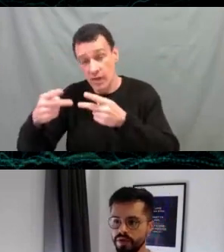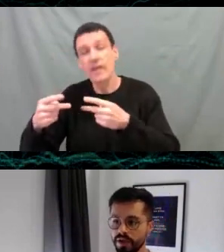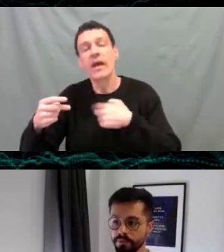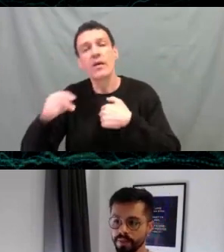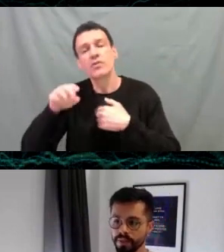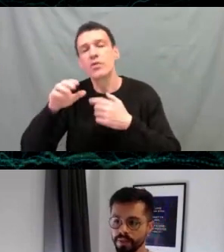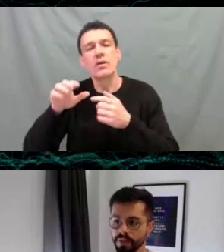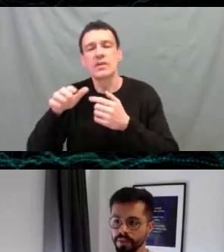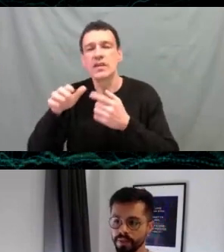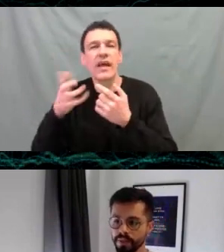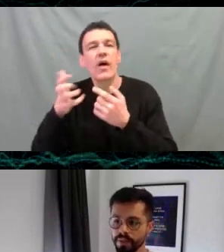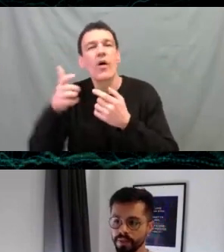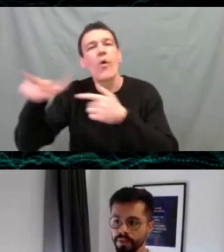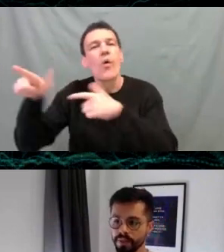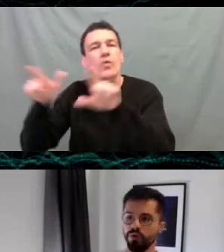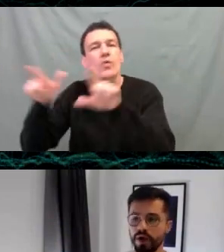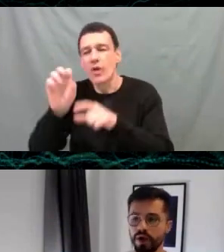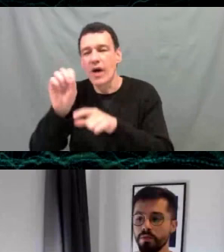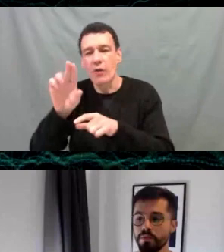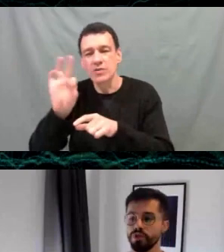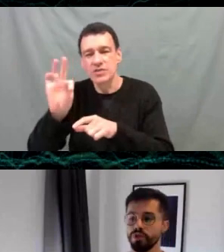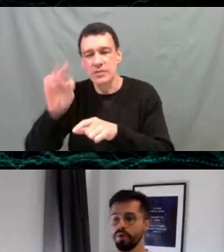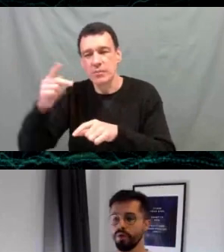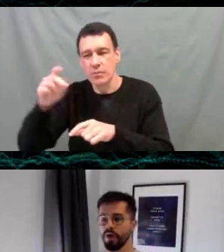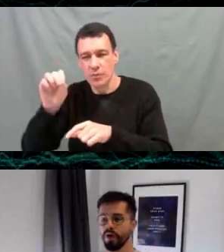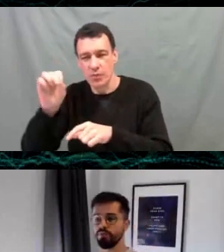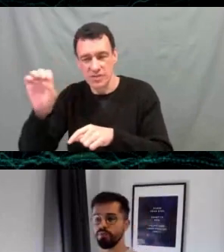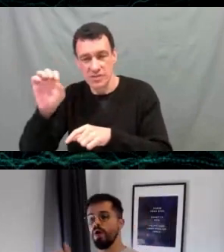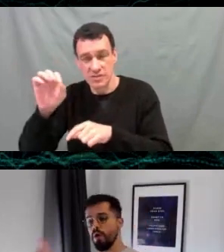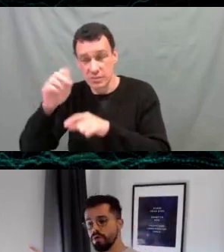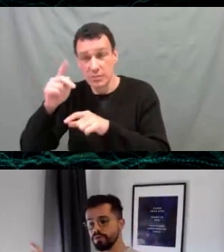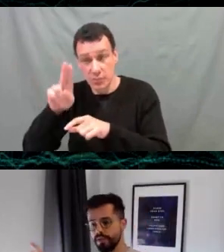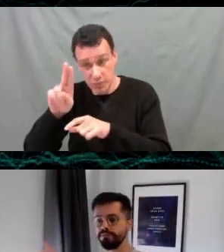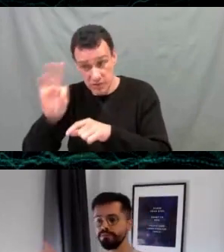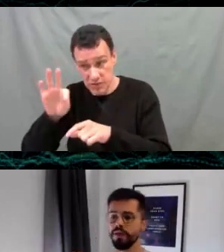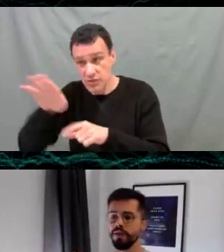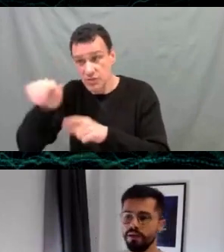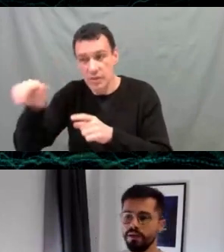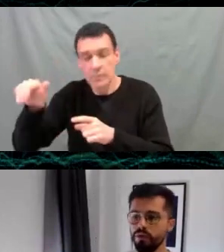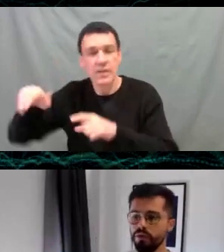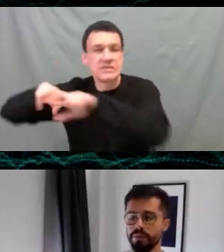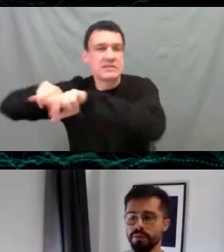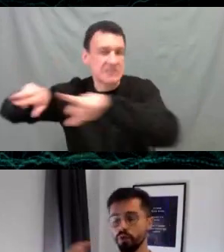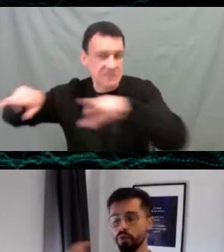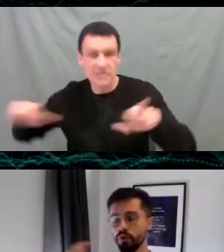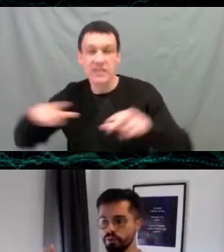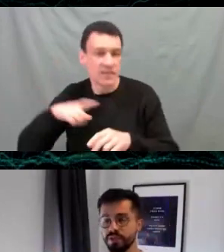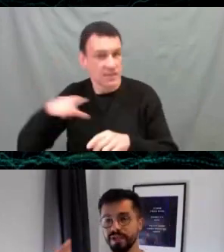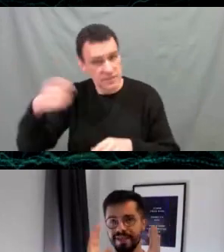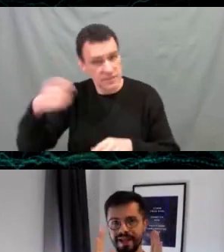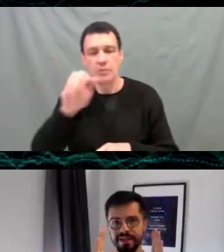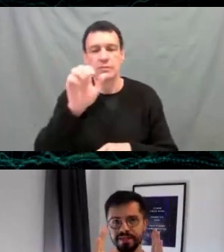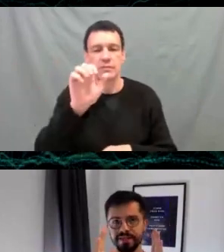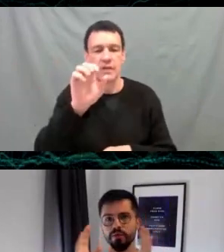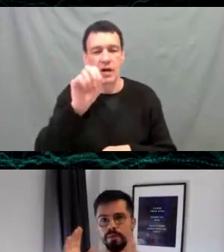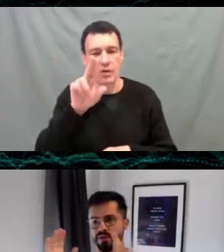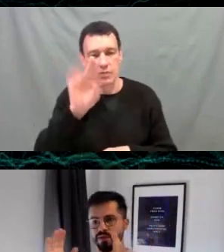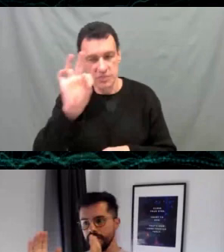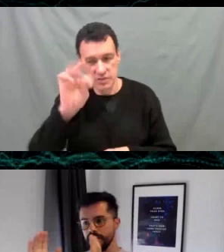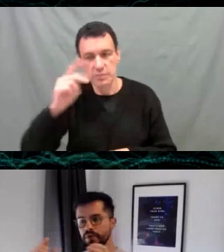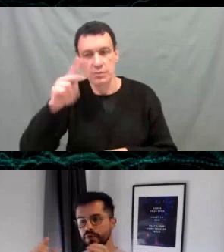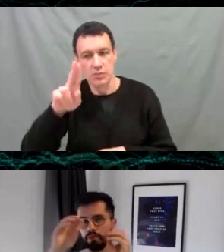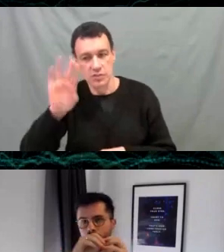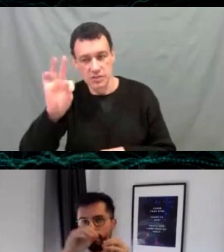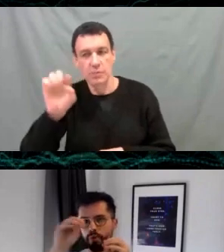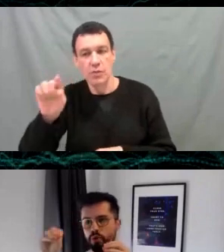pontos então você pode ver na linha 35 que eu tô até uma forma ponte pronto altitude ou né então eu tô chamando todos os pontos de interes